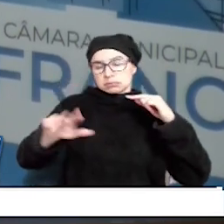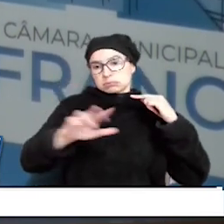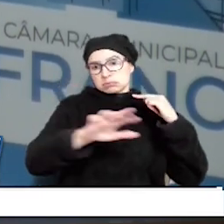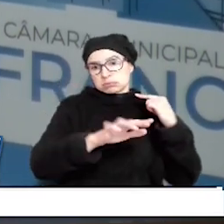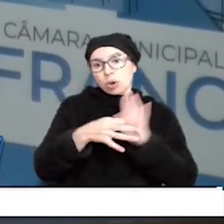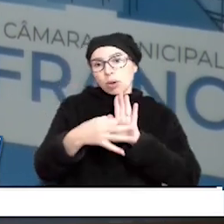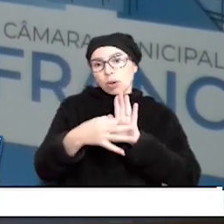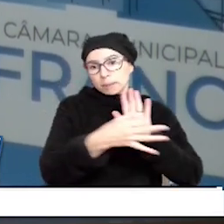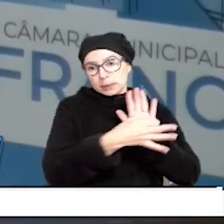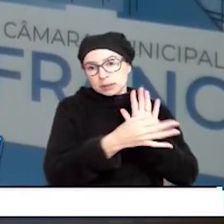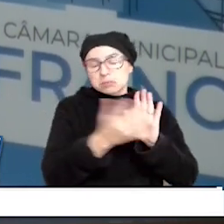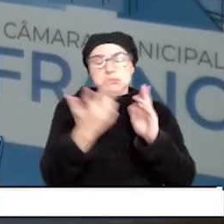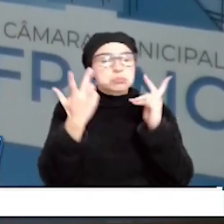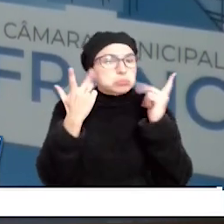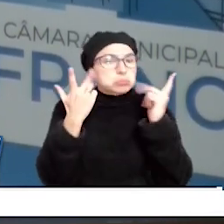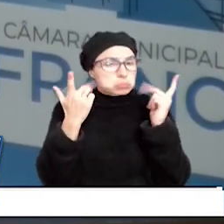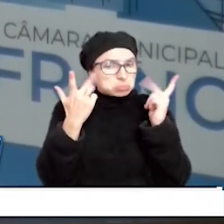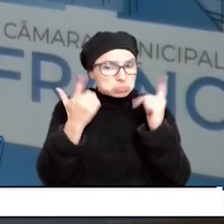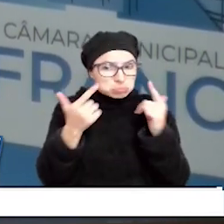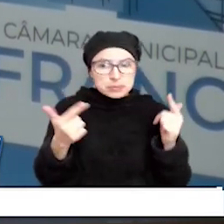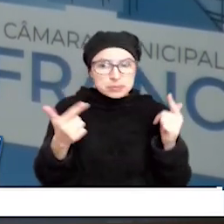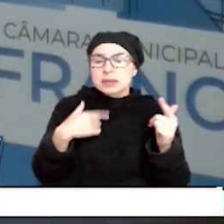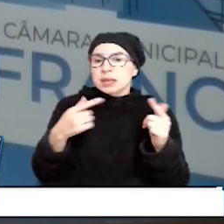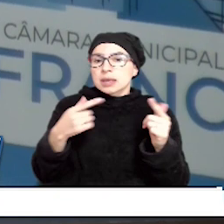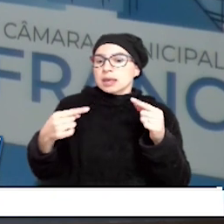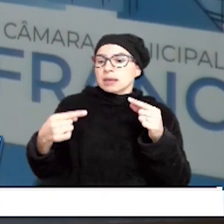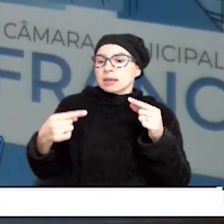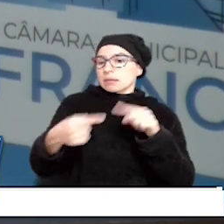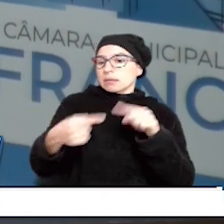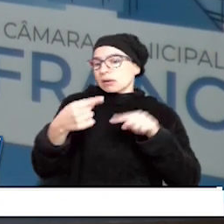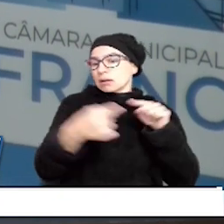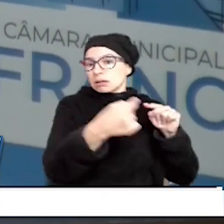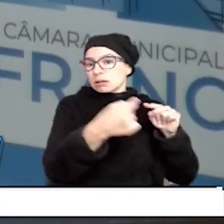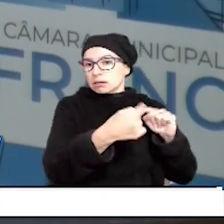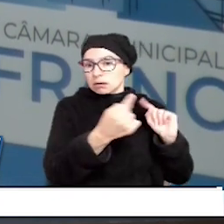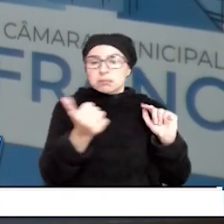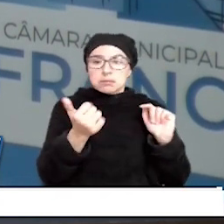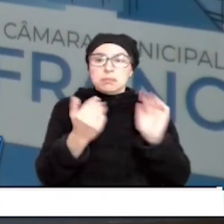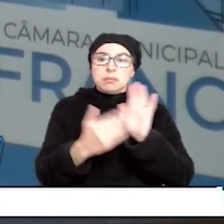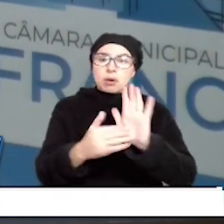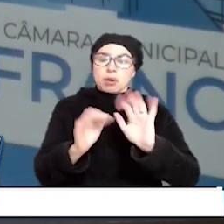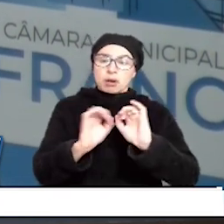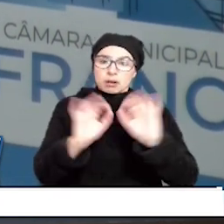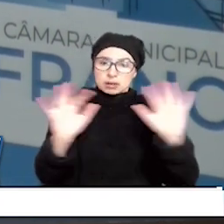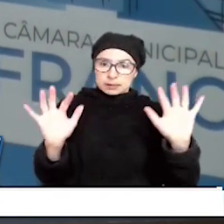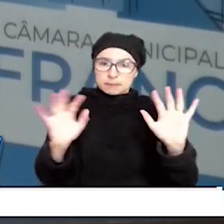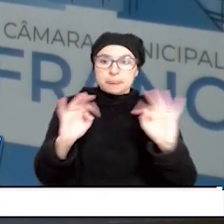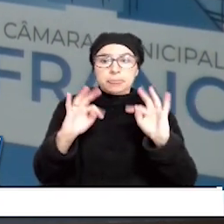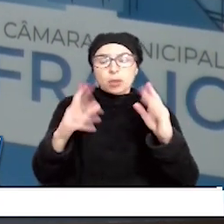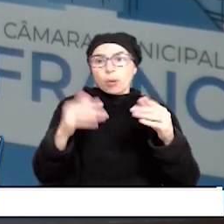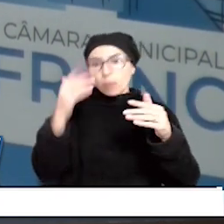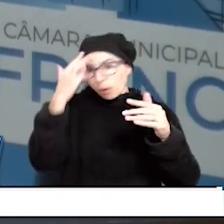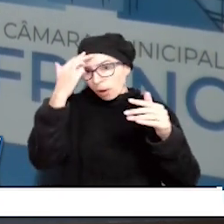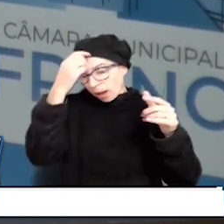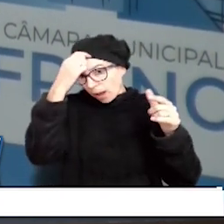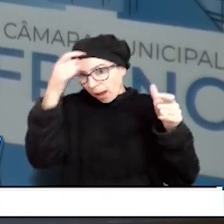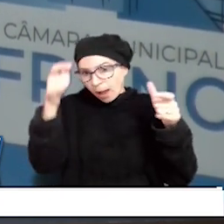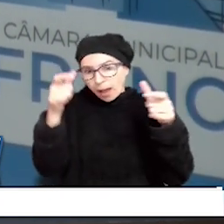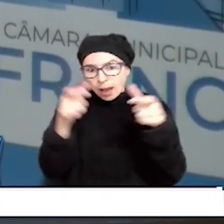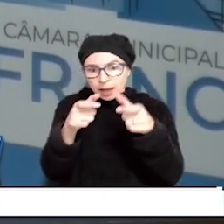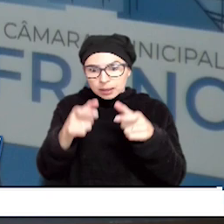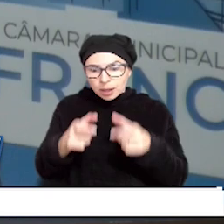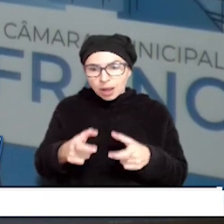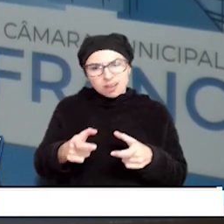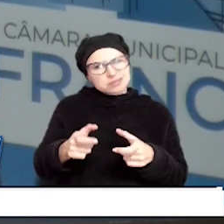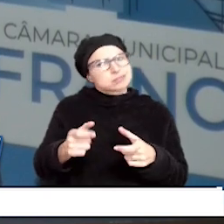é saudável, e enquanto houver divergência, há transparência. Se todo mundo pensar igual, eu acho que tem alguma